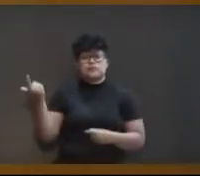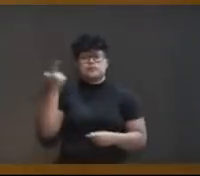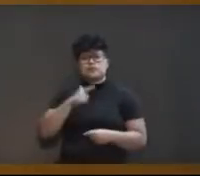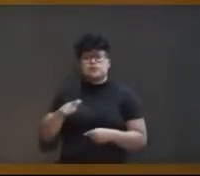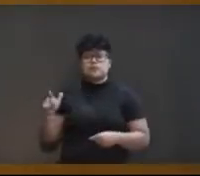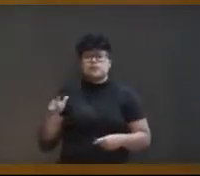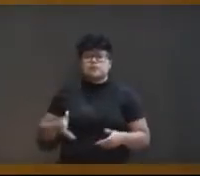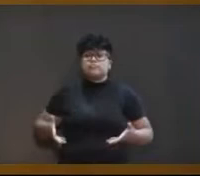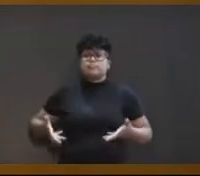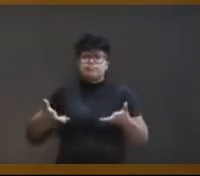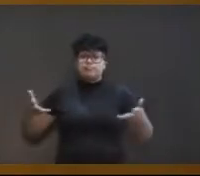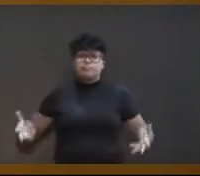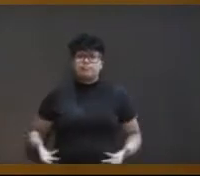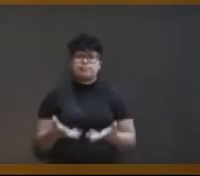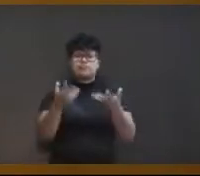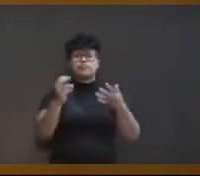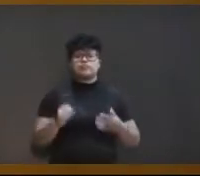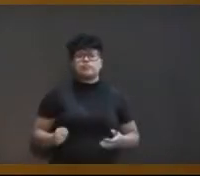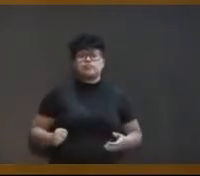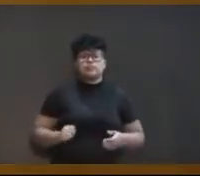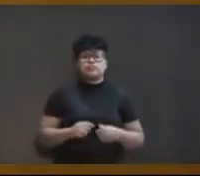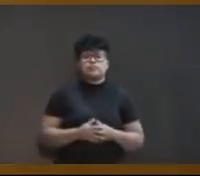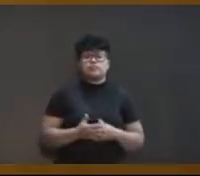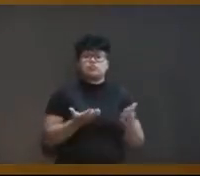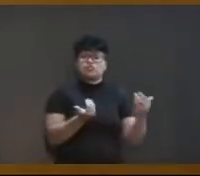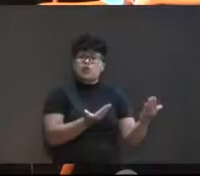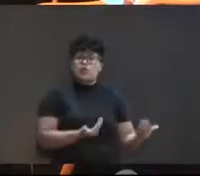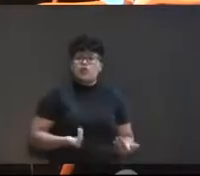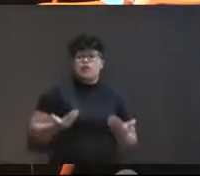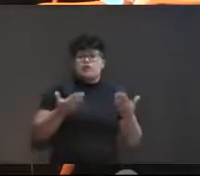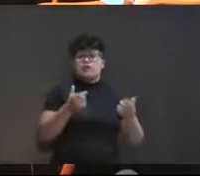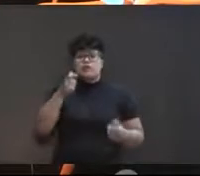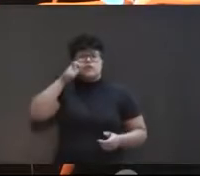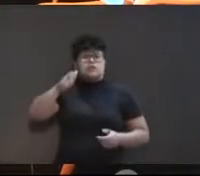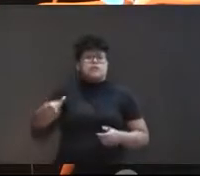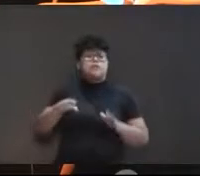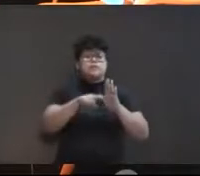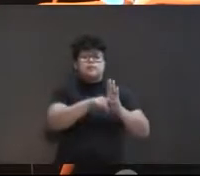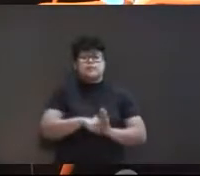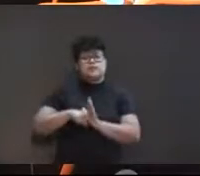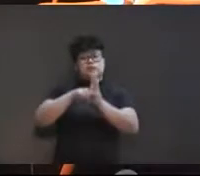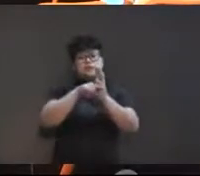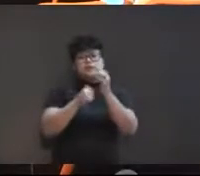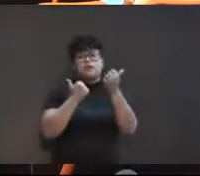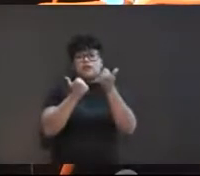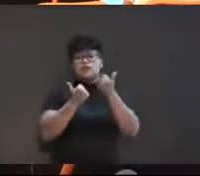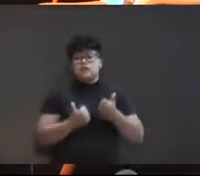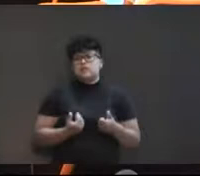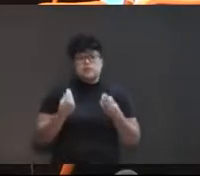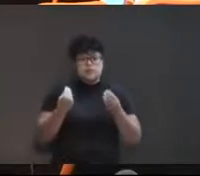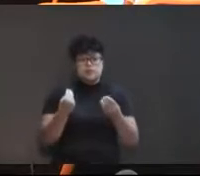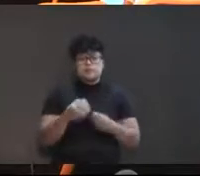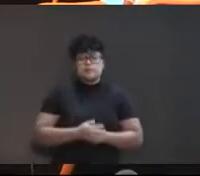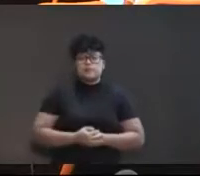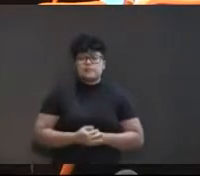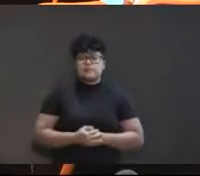jovens possam se interessar pela pesquisa em análise principalmente análise naquela Nossa área